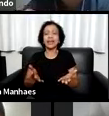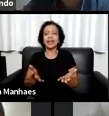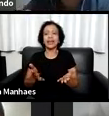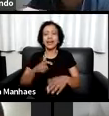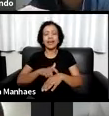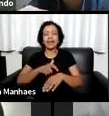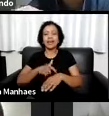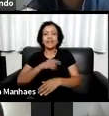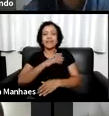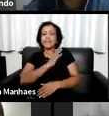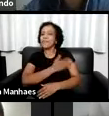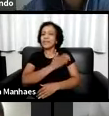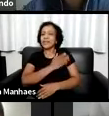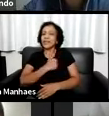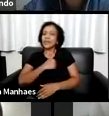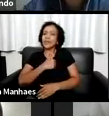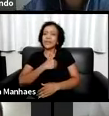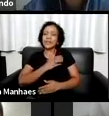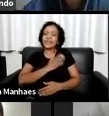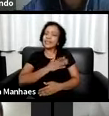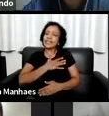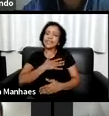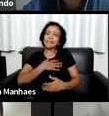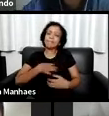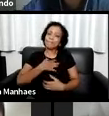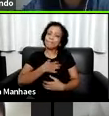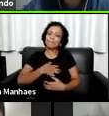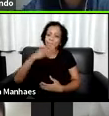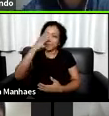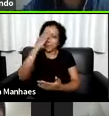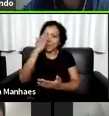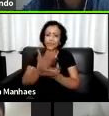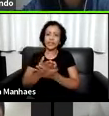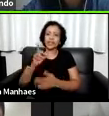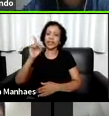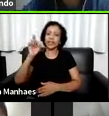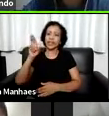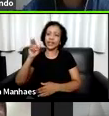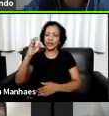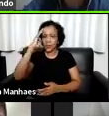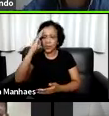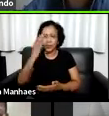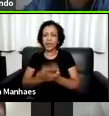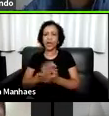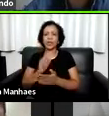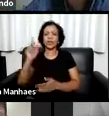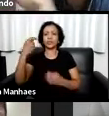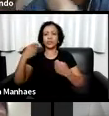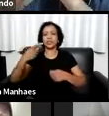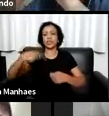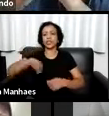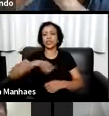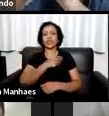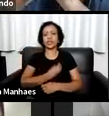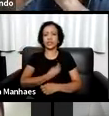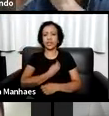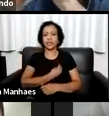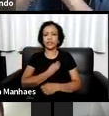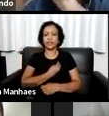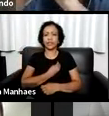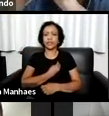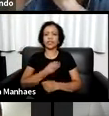coração, viu, pastor Fernando, irmãos em Cristo, a confiança. Amém. Que nós devemos ter e persistir na pessoa de Cristo, nosso Senhor